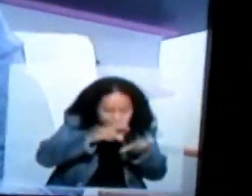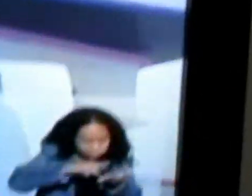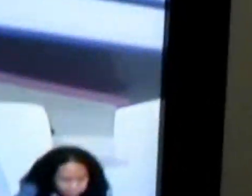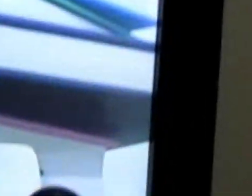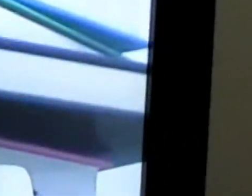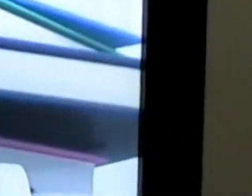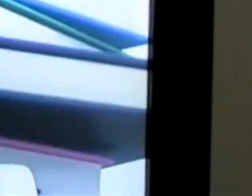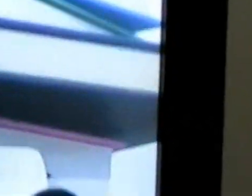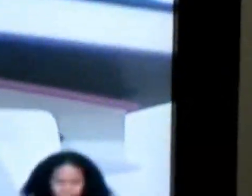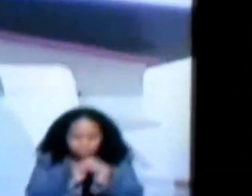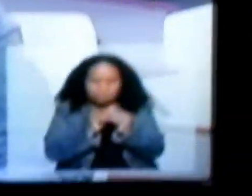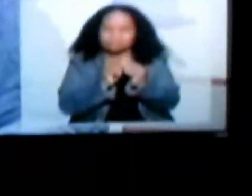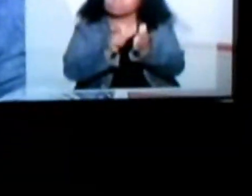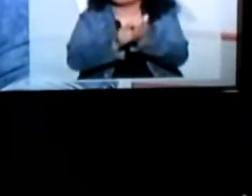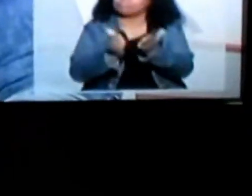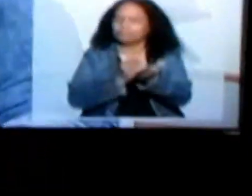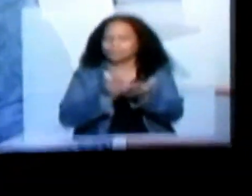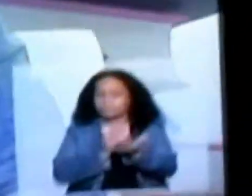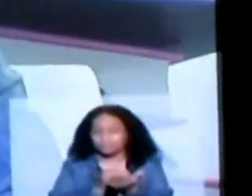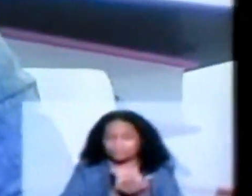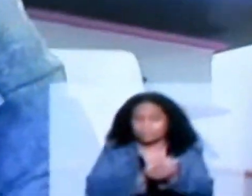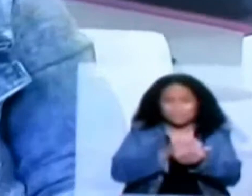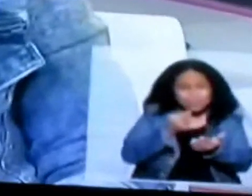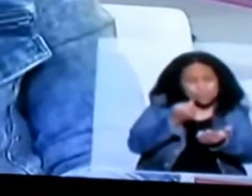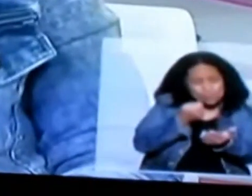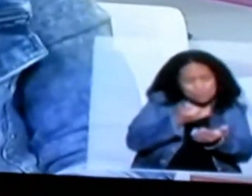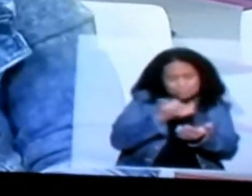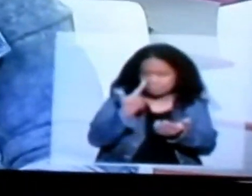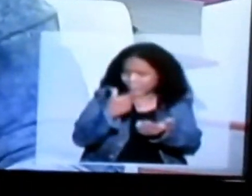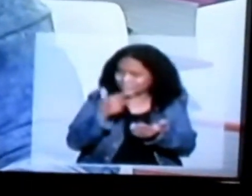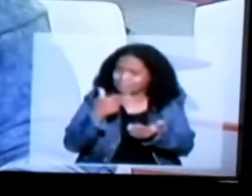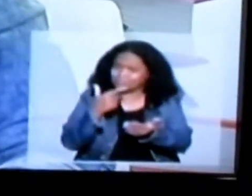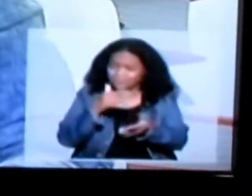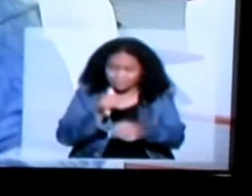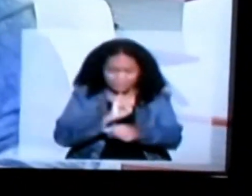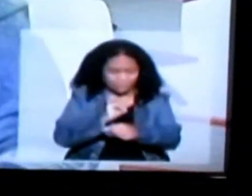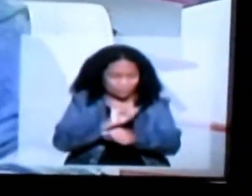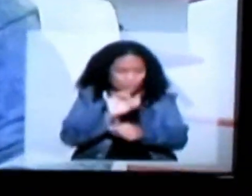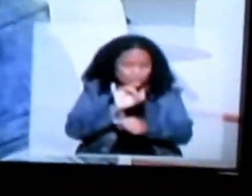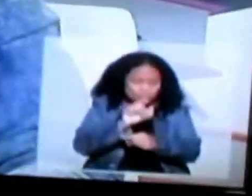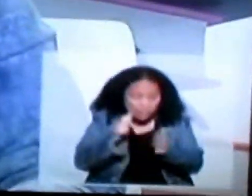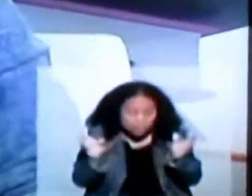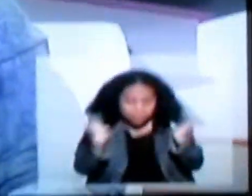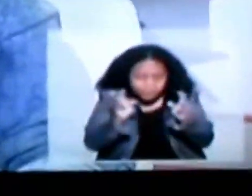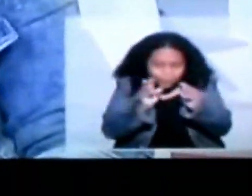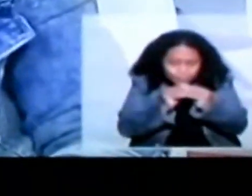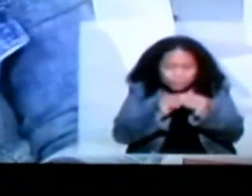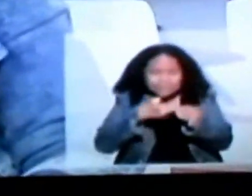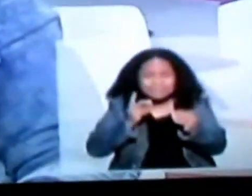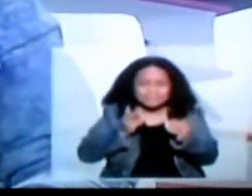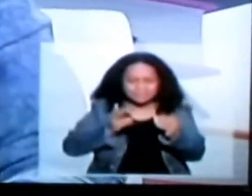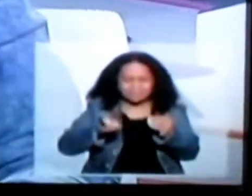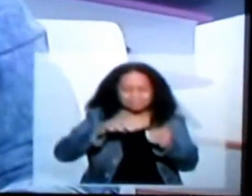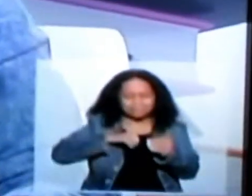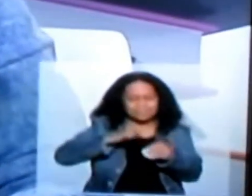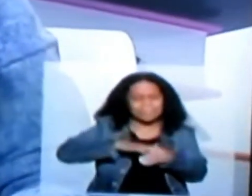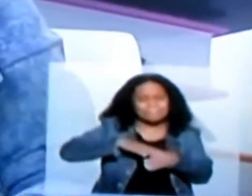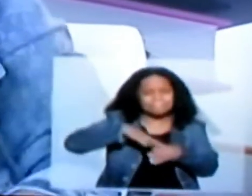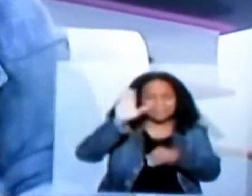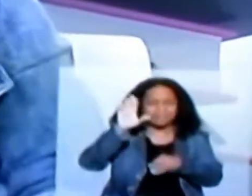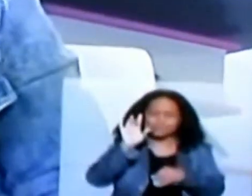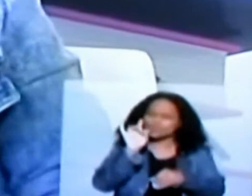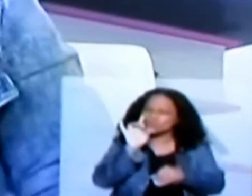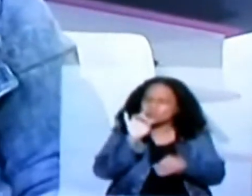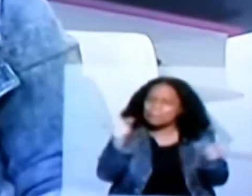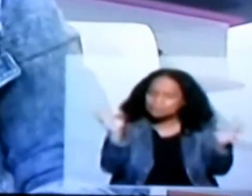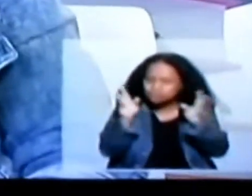canal que fosse só de resenha. Quando você botar no YouTube, você quase não vai ver canais que façam só resenha. Sempre tem alguma coisa a mais. E eu queria um